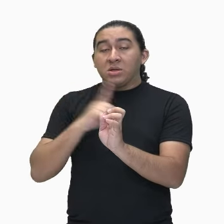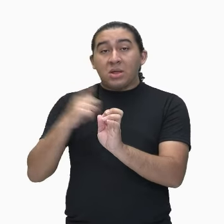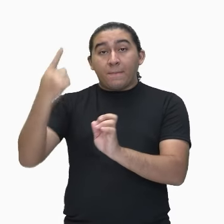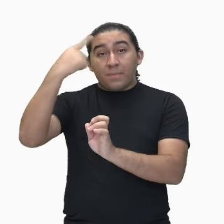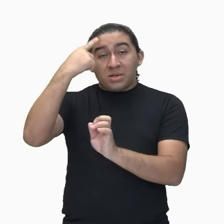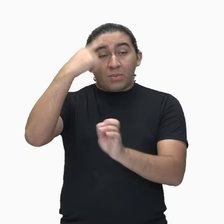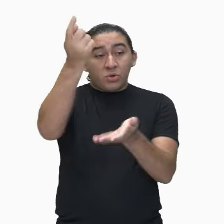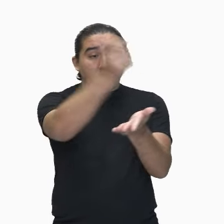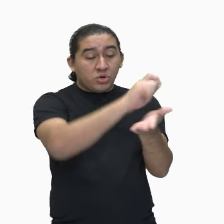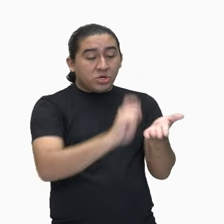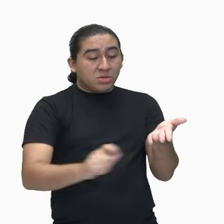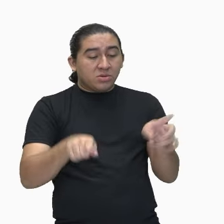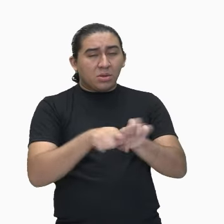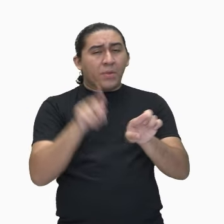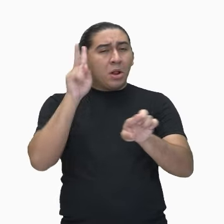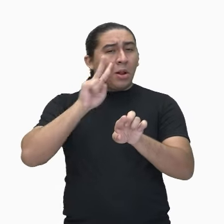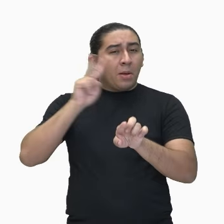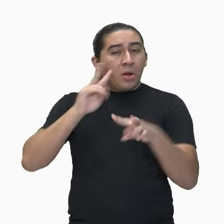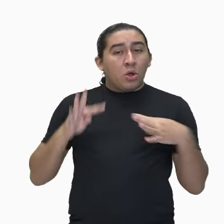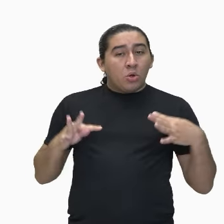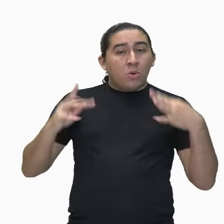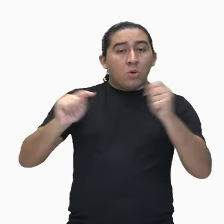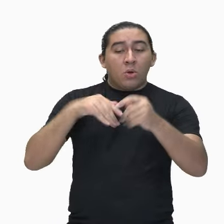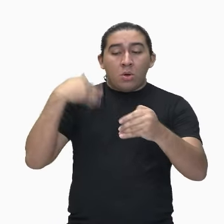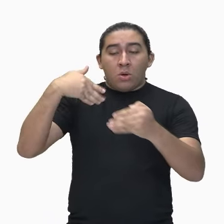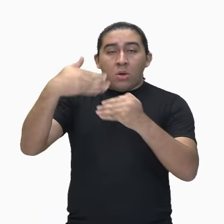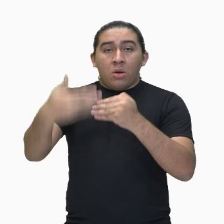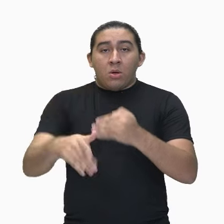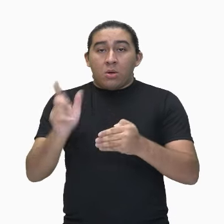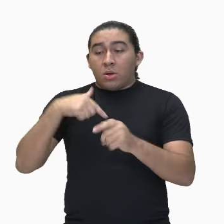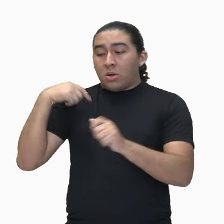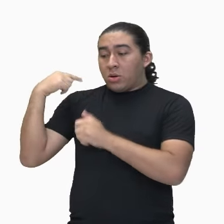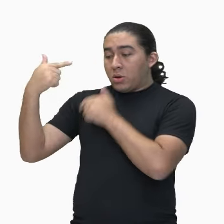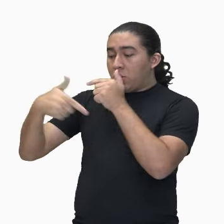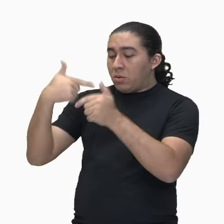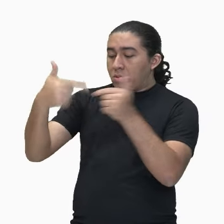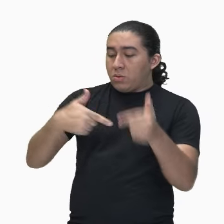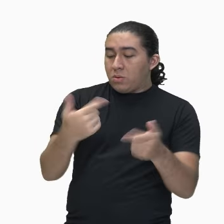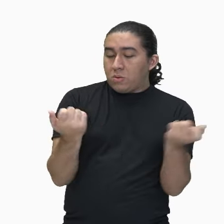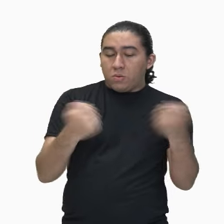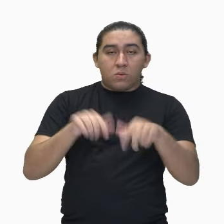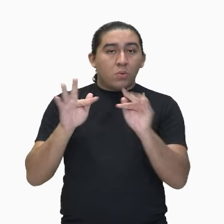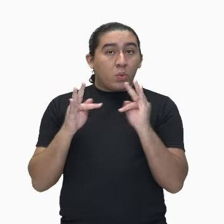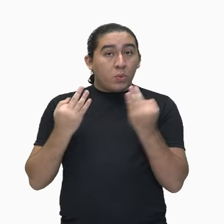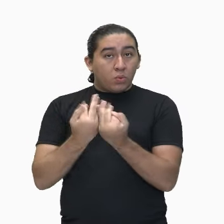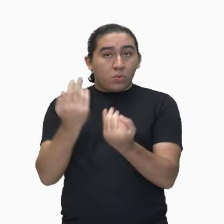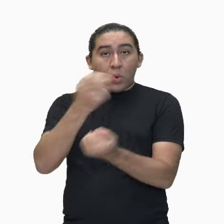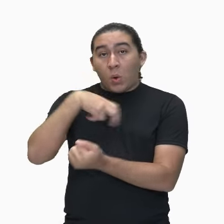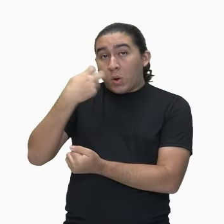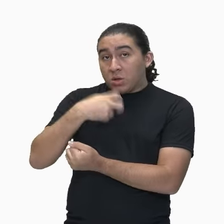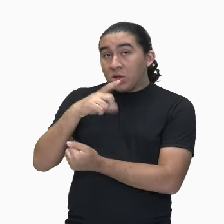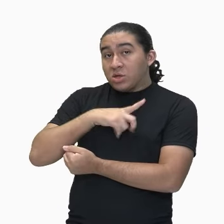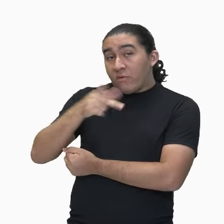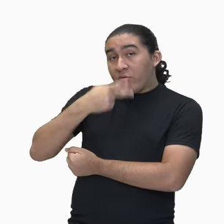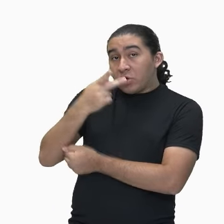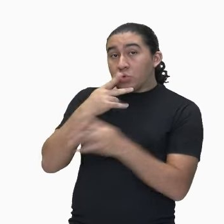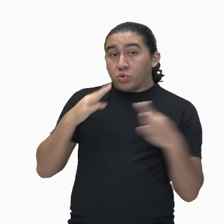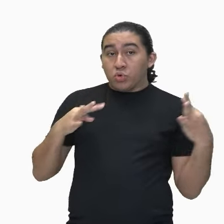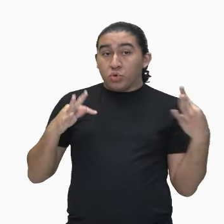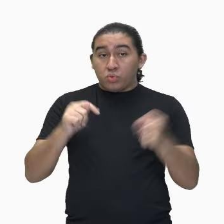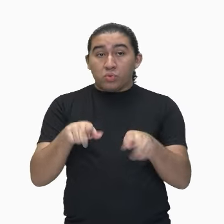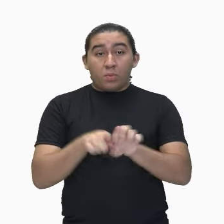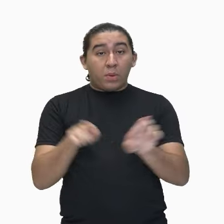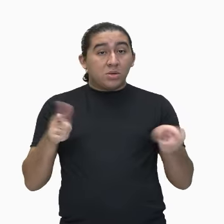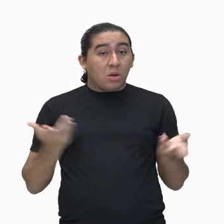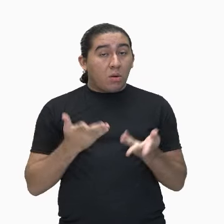pensamento. Lembra que aqui tudo era passado de geração em geração através da oralidade, era tudo falado, mas aqui começa